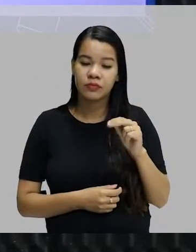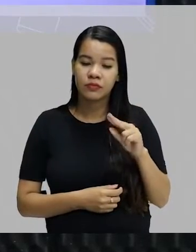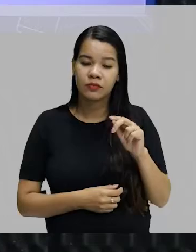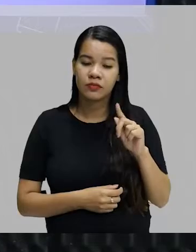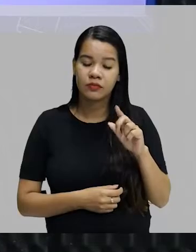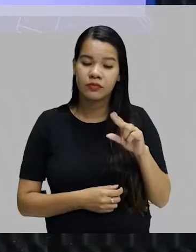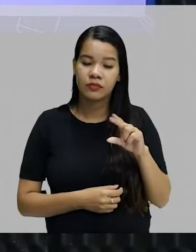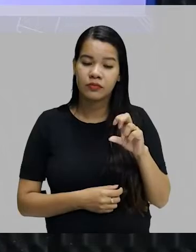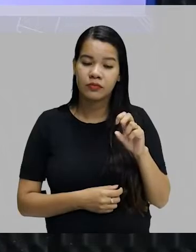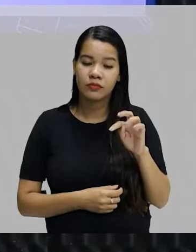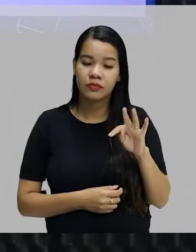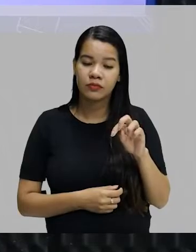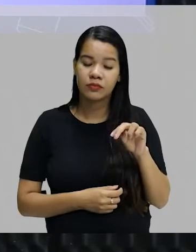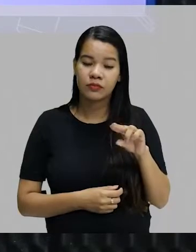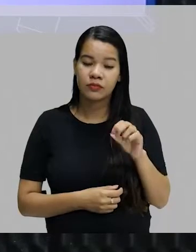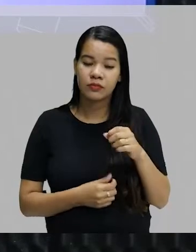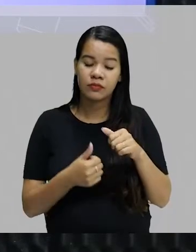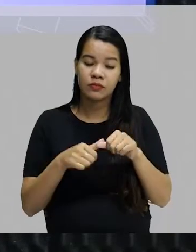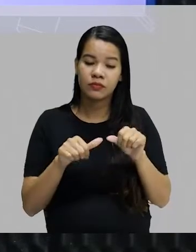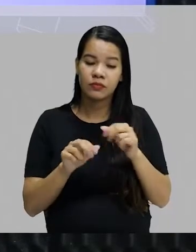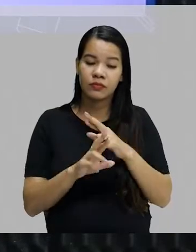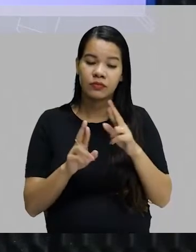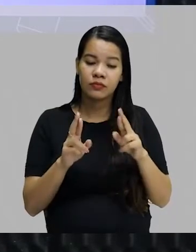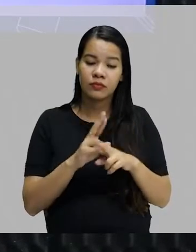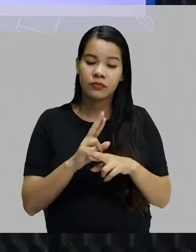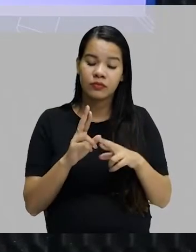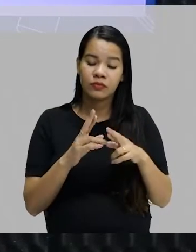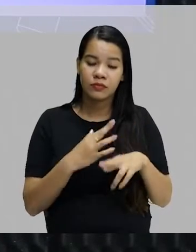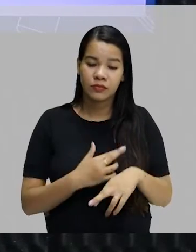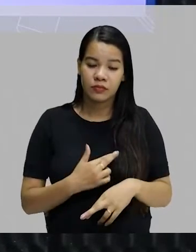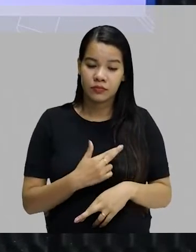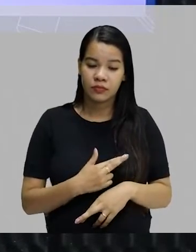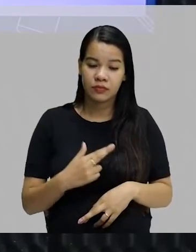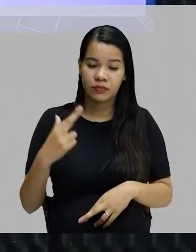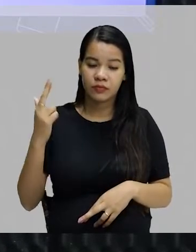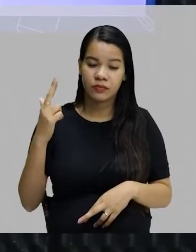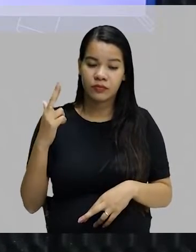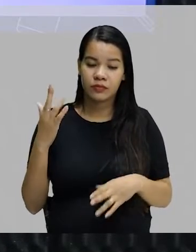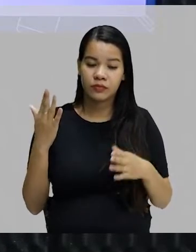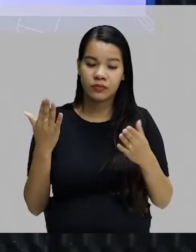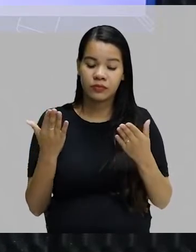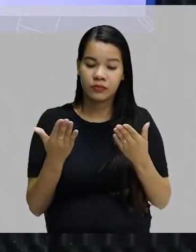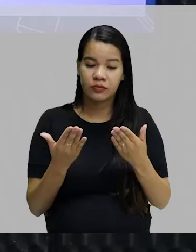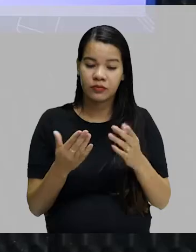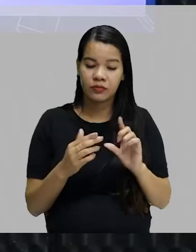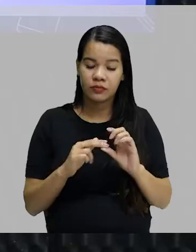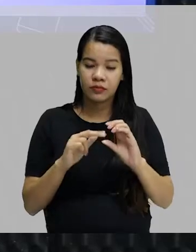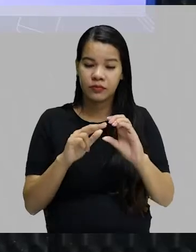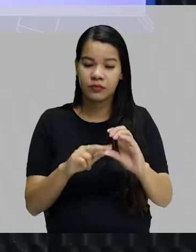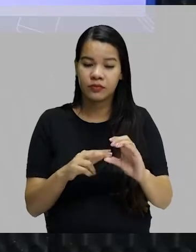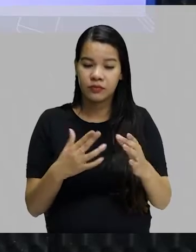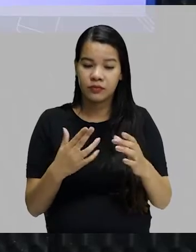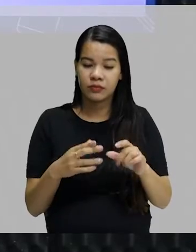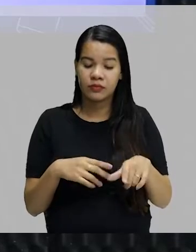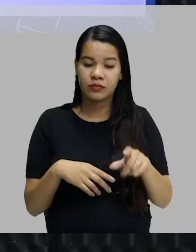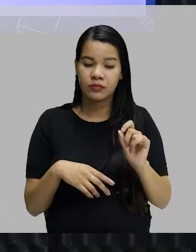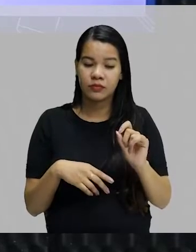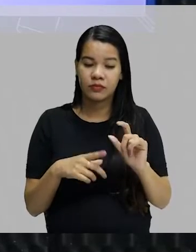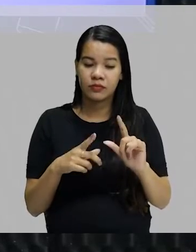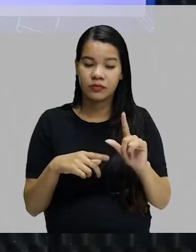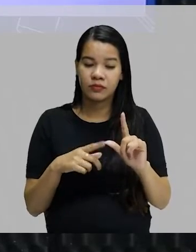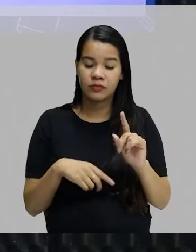que é embebida de uma religião, uma religiosidade cristã, tá certo? Então, assinale a letra B,